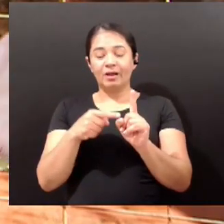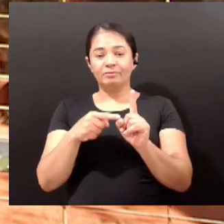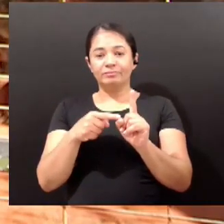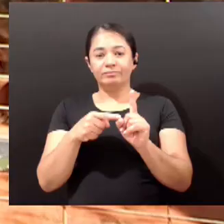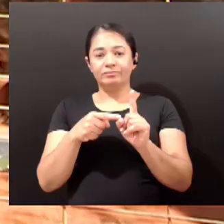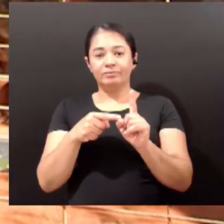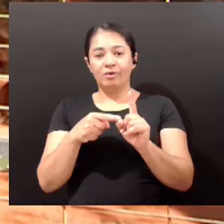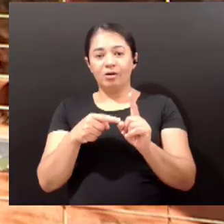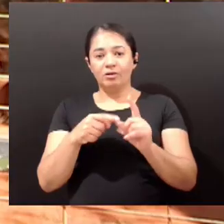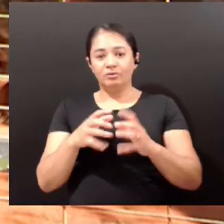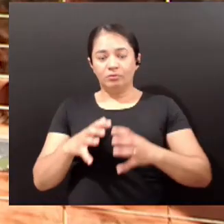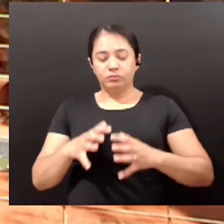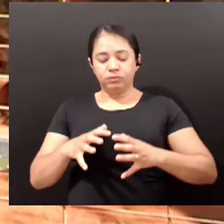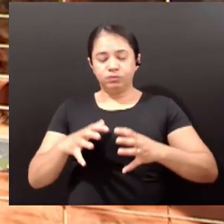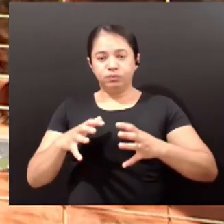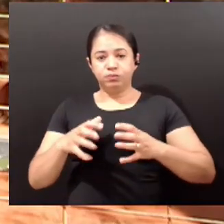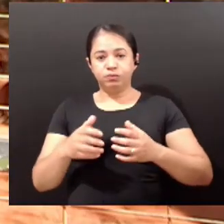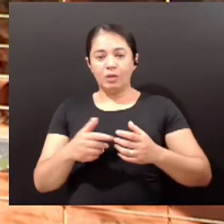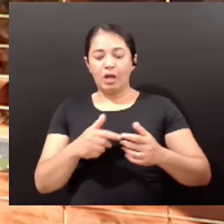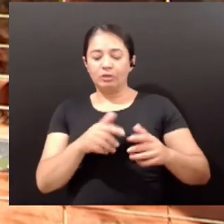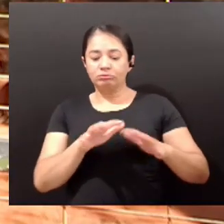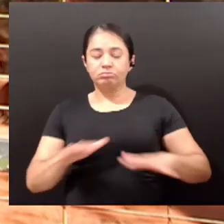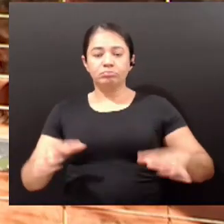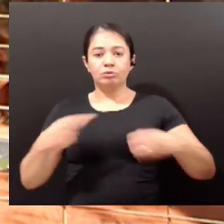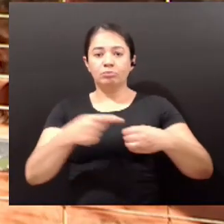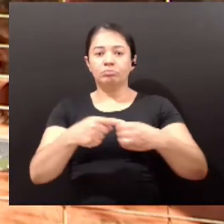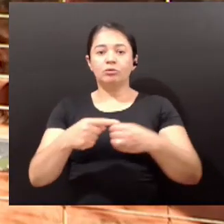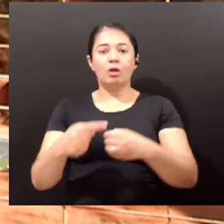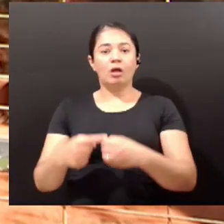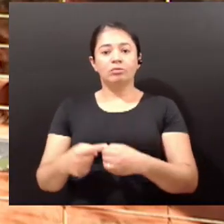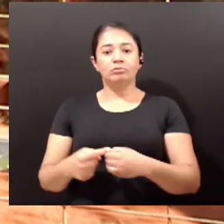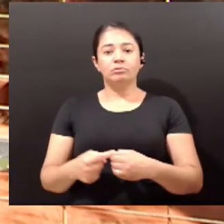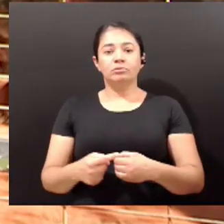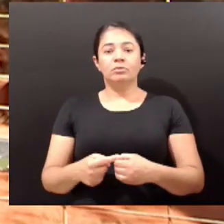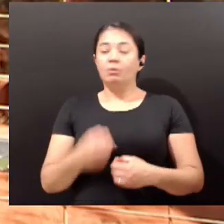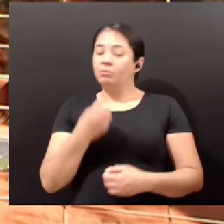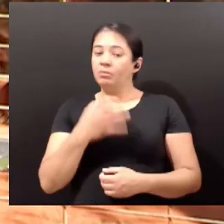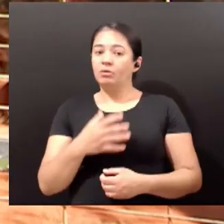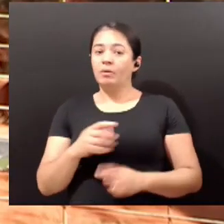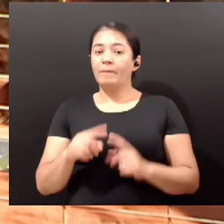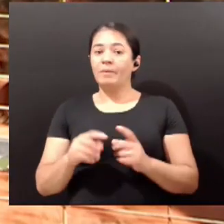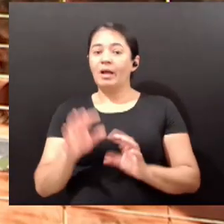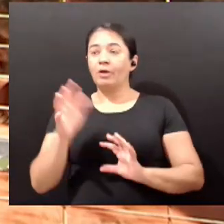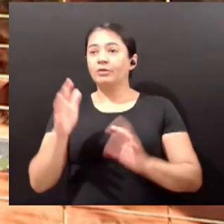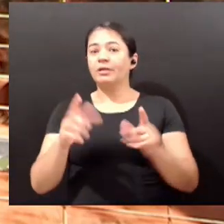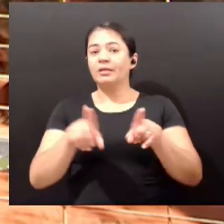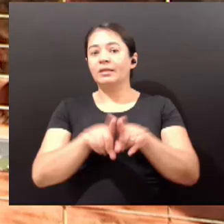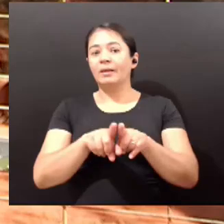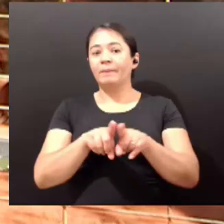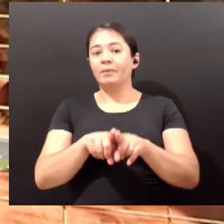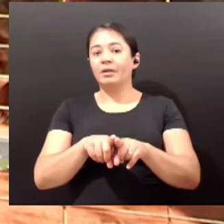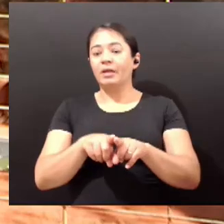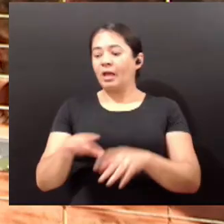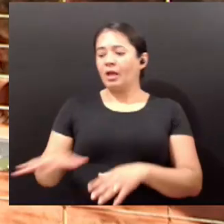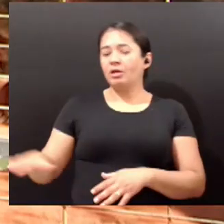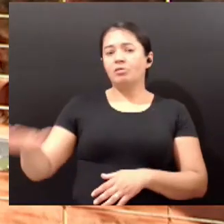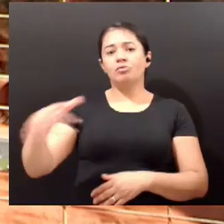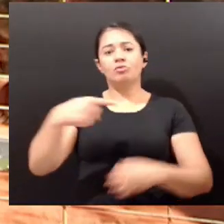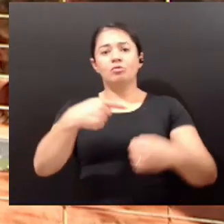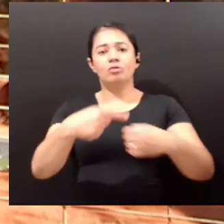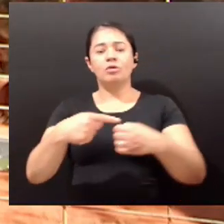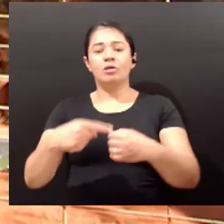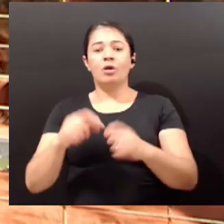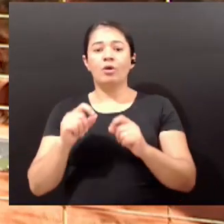bem aqui na região e vira e mexe aparece. Geralmente, o que aparece na cidade perdido são